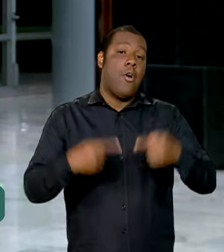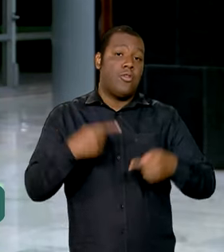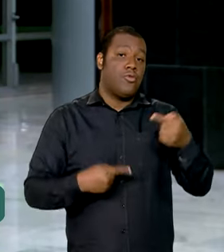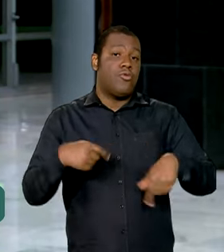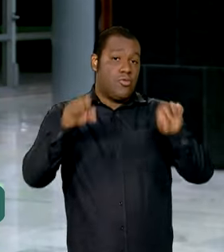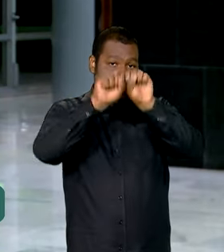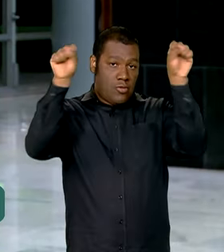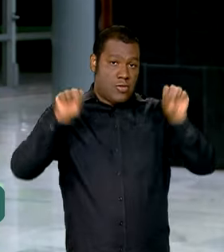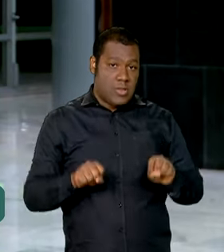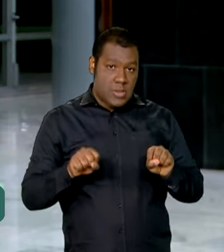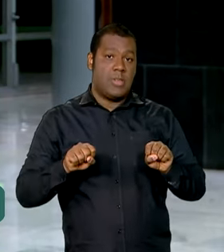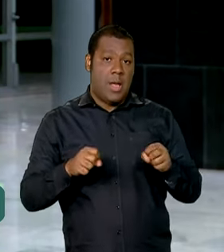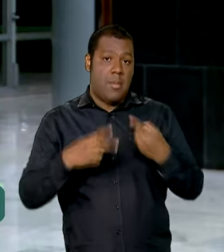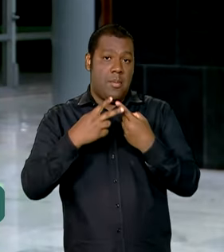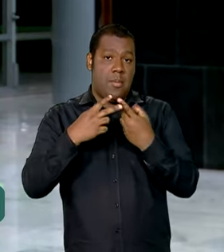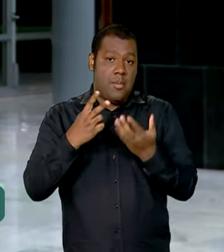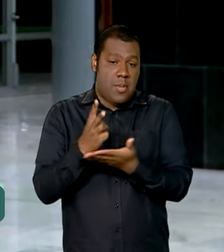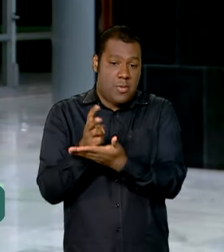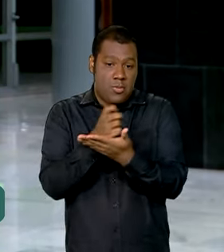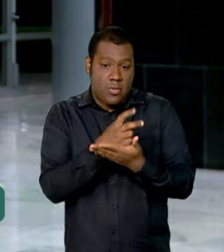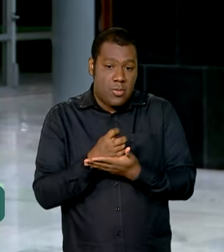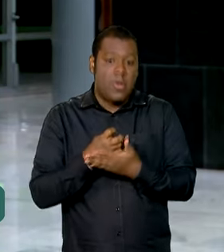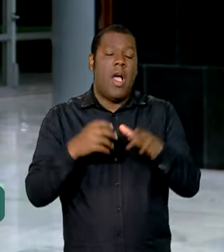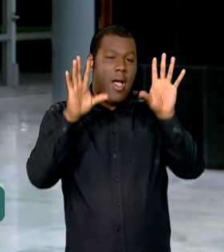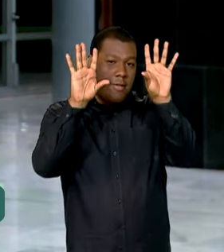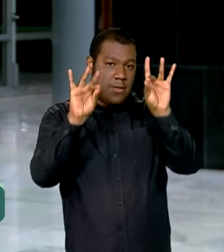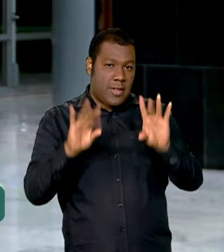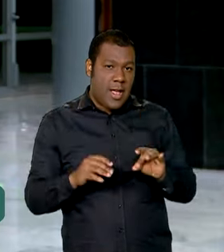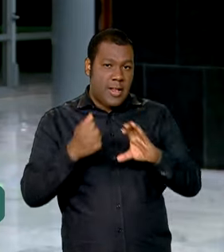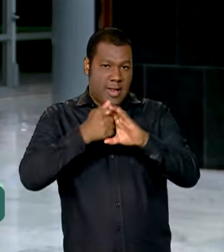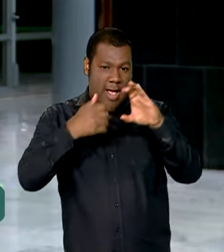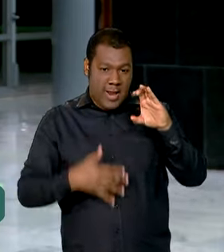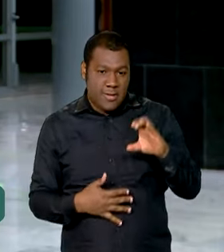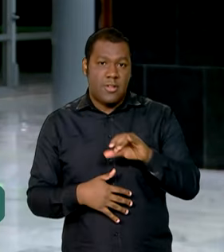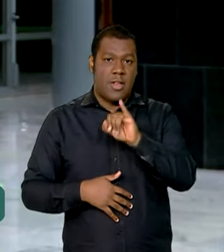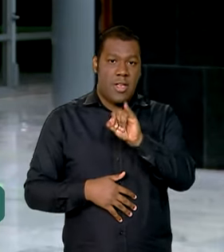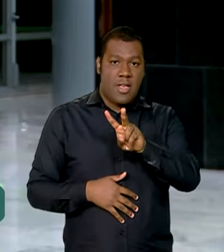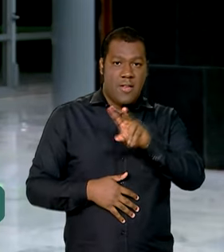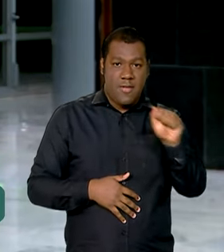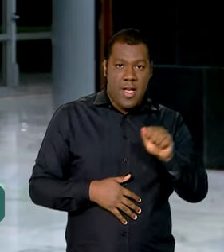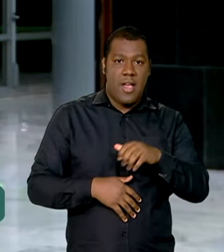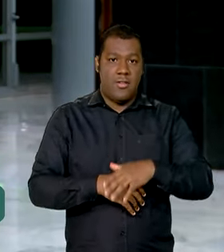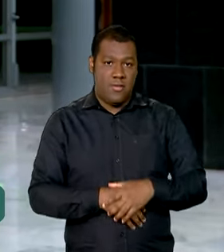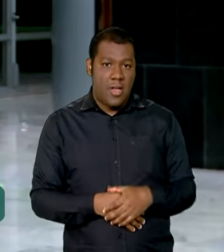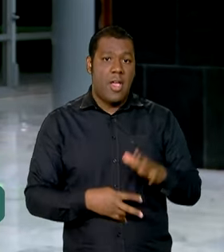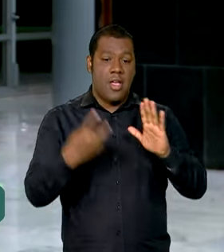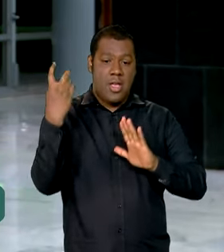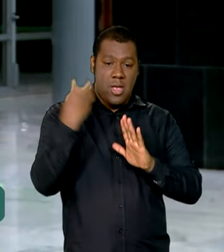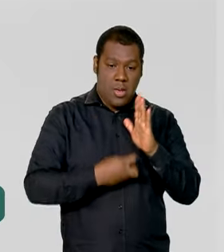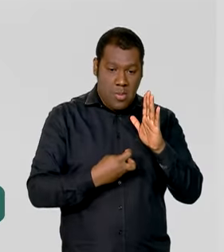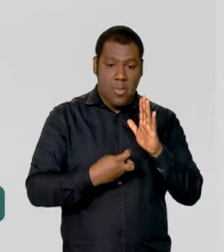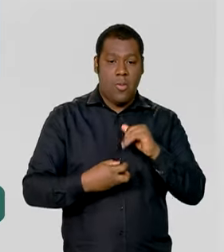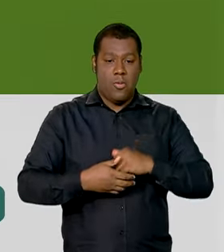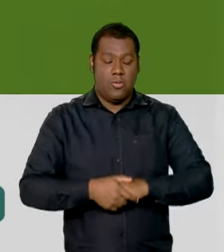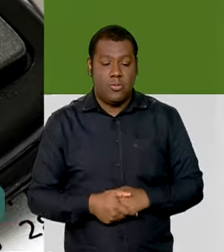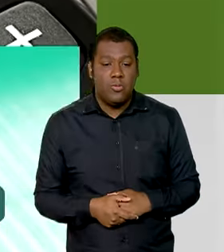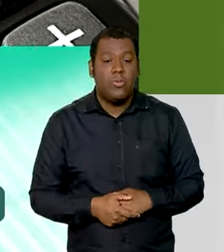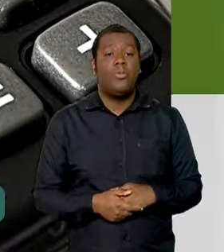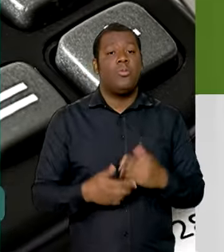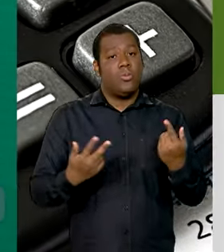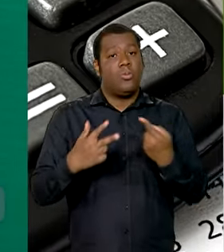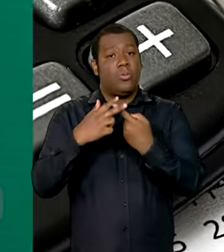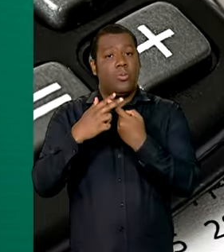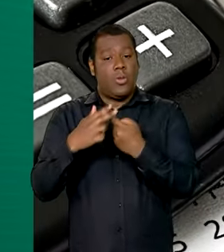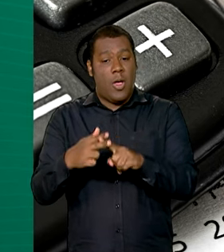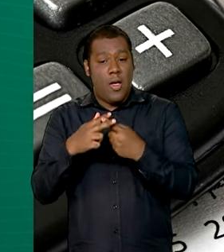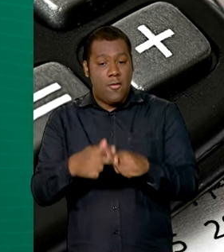sistema tributário e detalha as características do IVA, Imposto sobre Valor Adicionado. A reforma